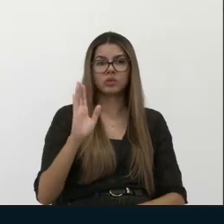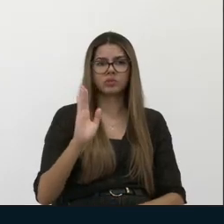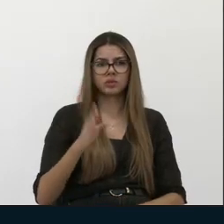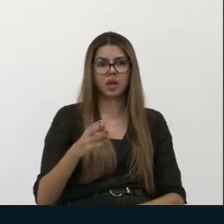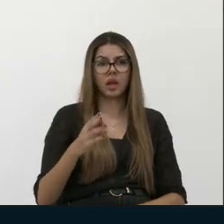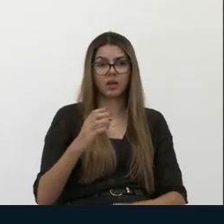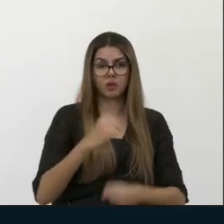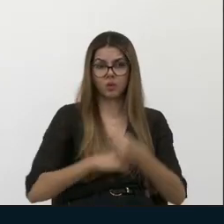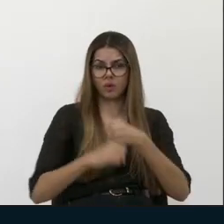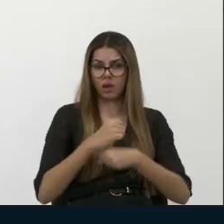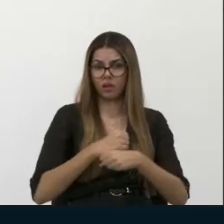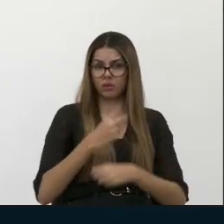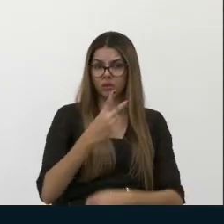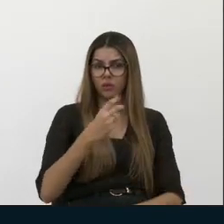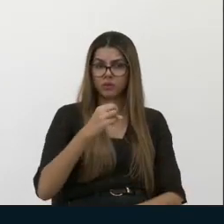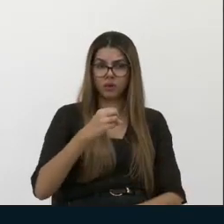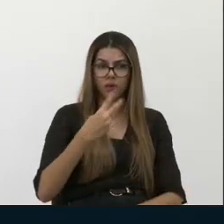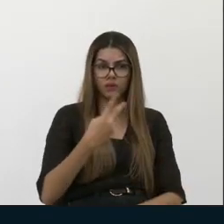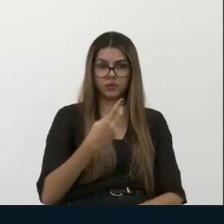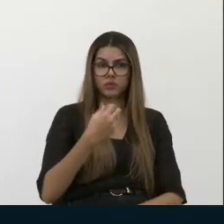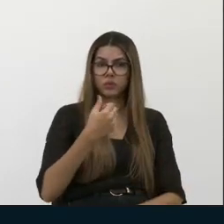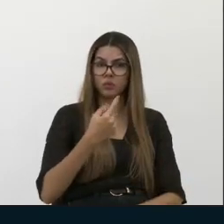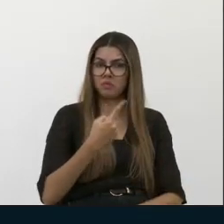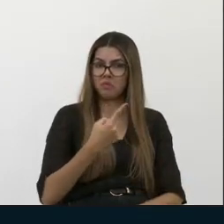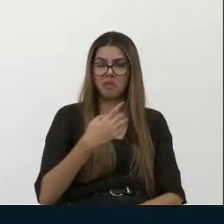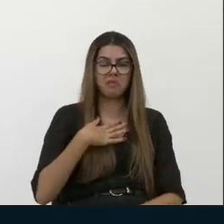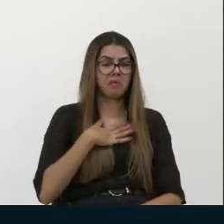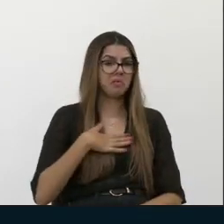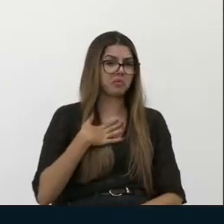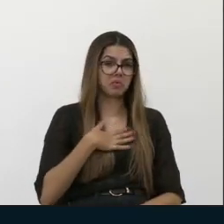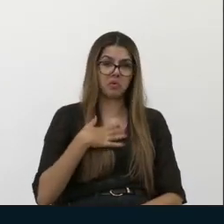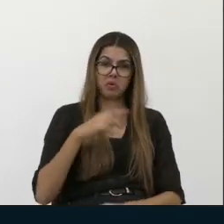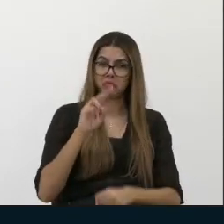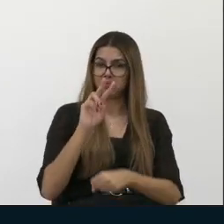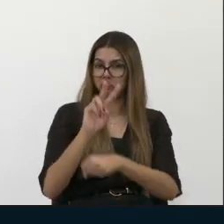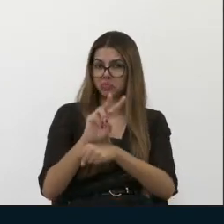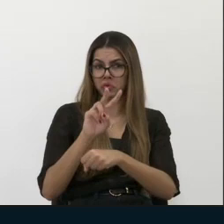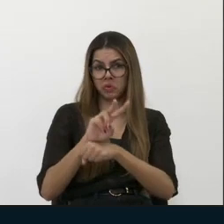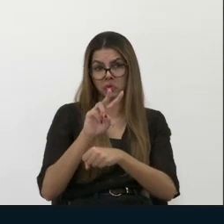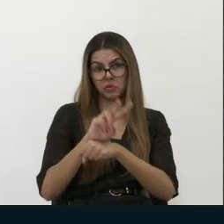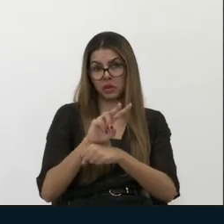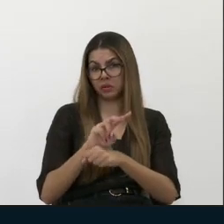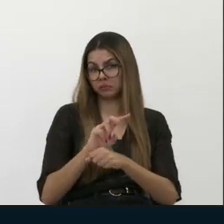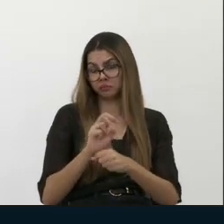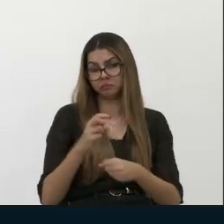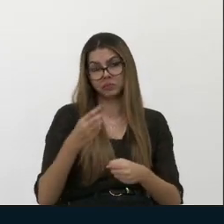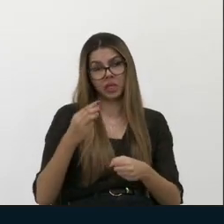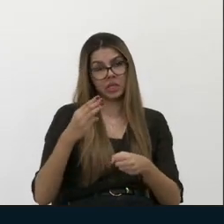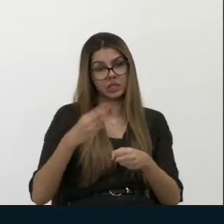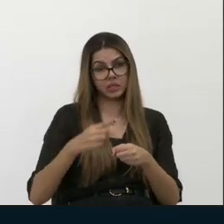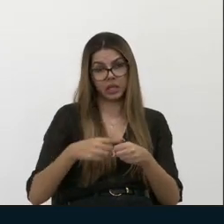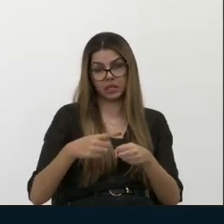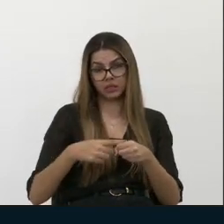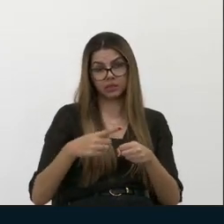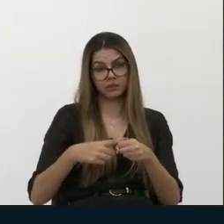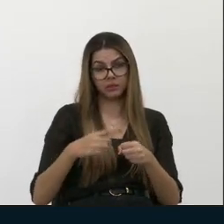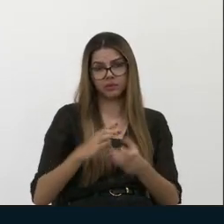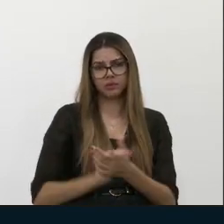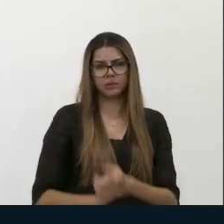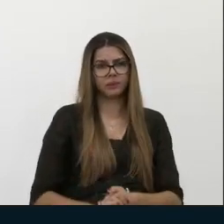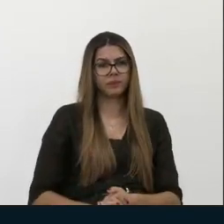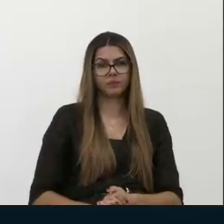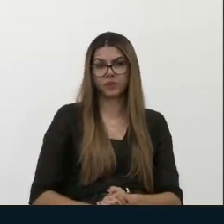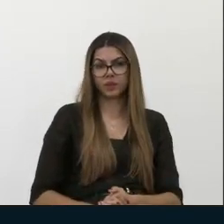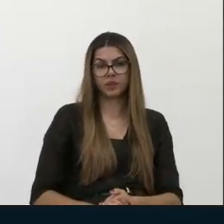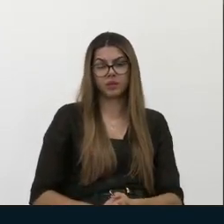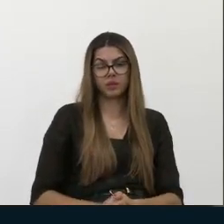não gosta de ser gestor mesmo, né? Então é normal, mas não adianta aprovar leis e não